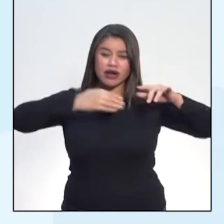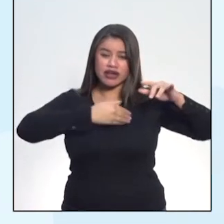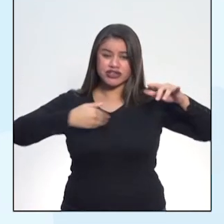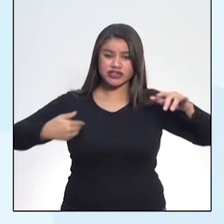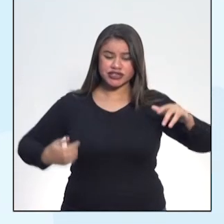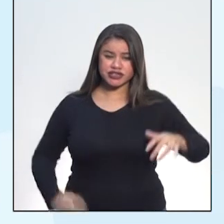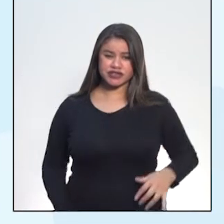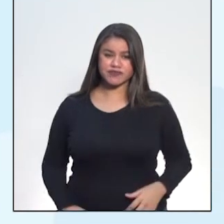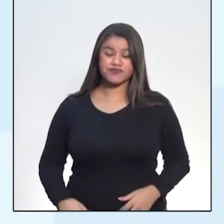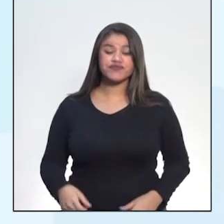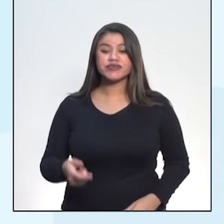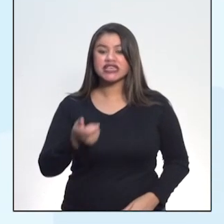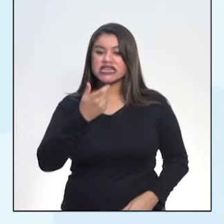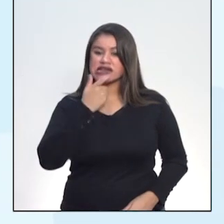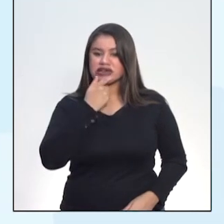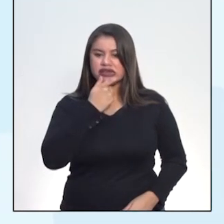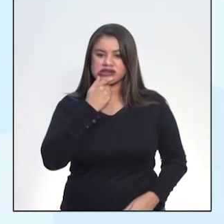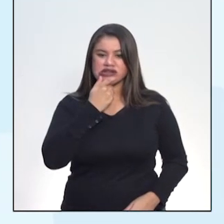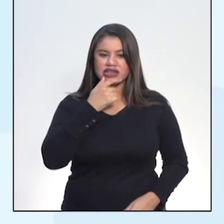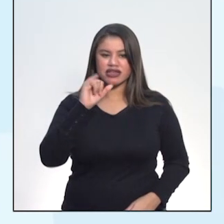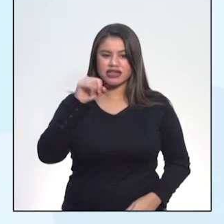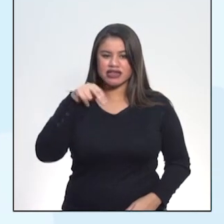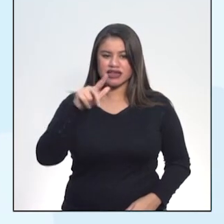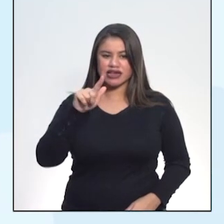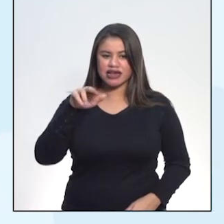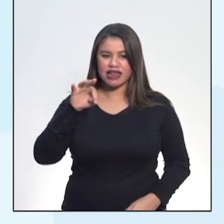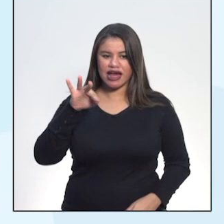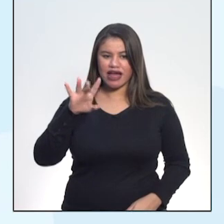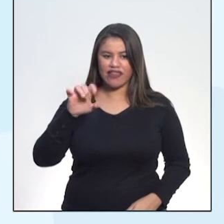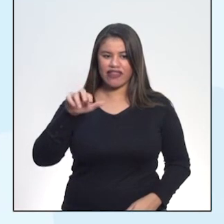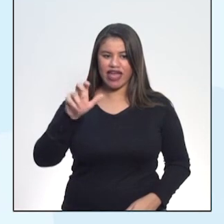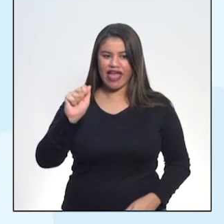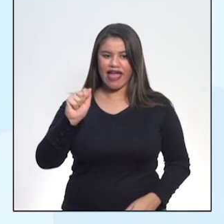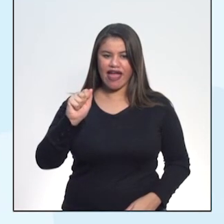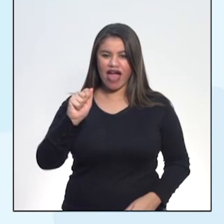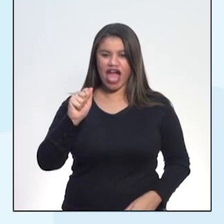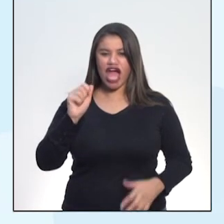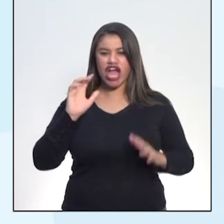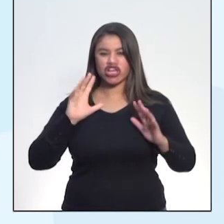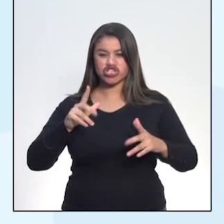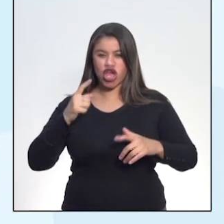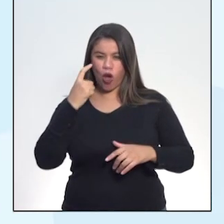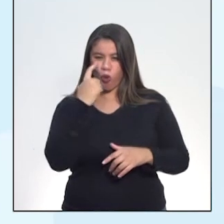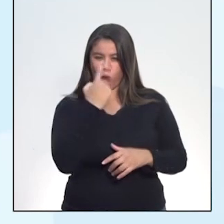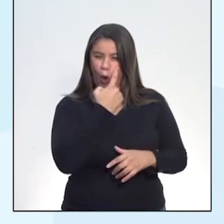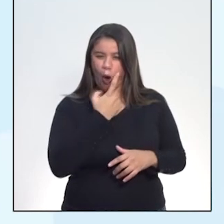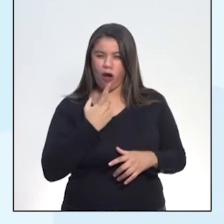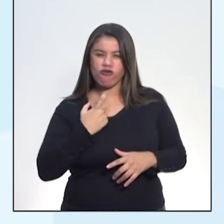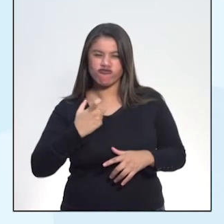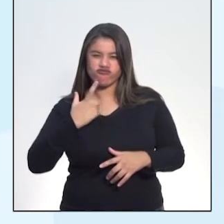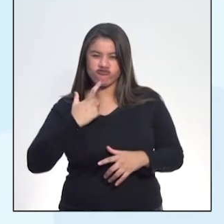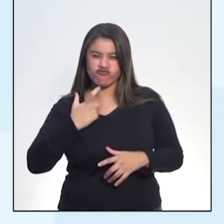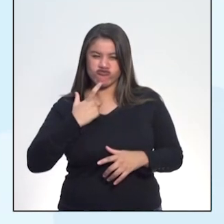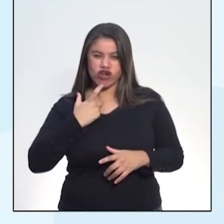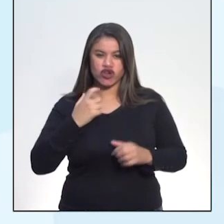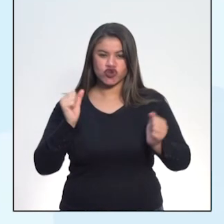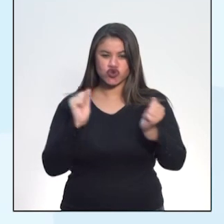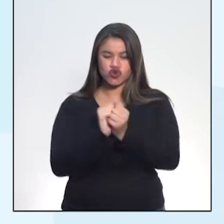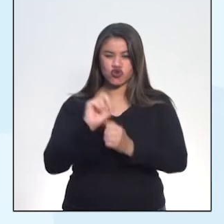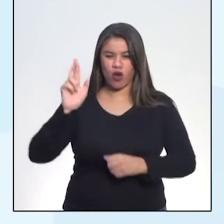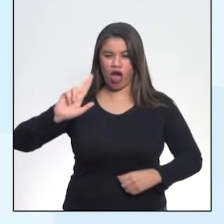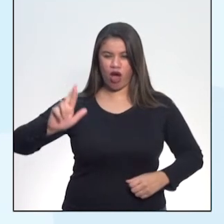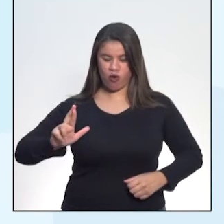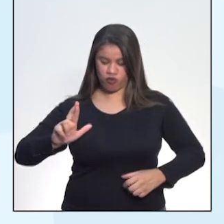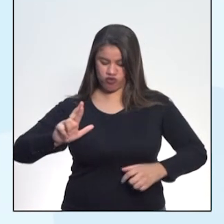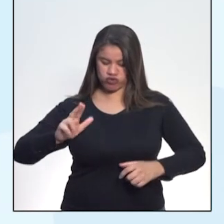Inglaterra já está ali com sangue nos olhos, juntamente com o czar russo, que já marcou o seu